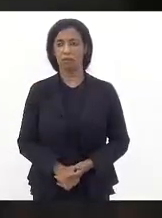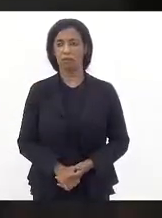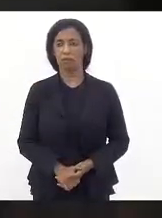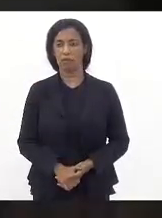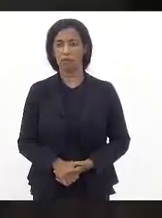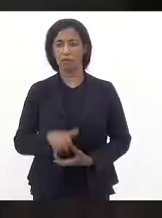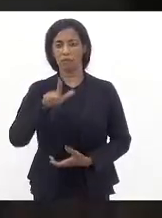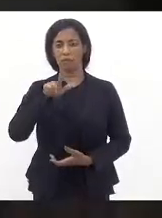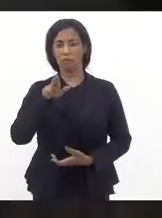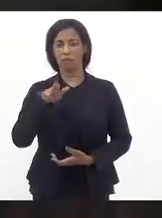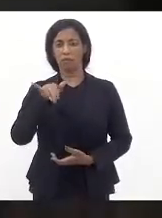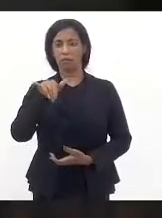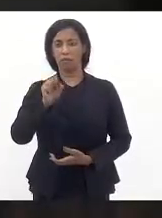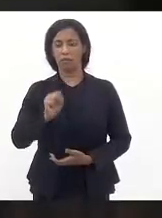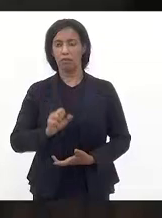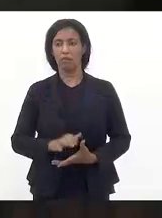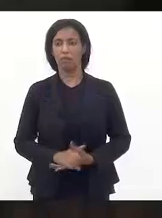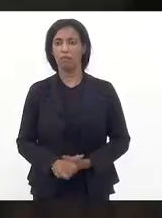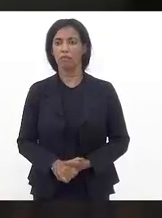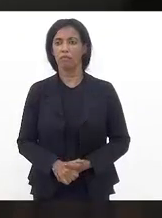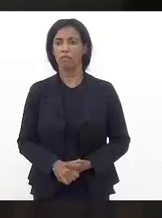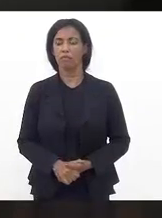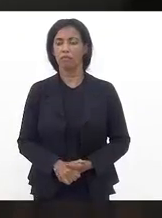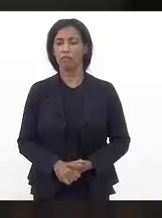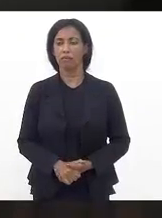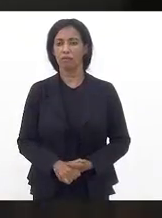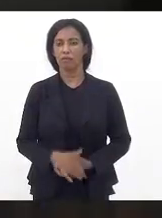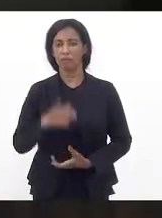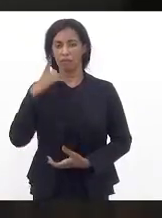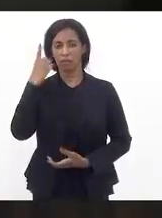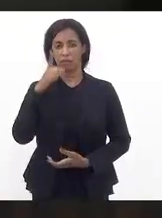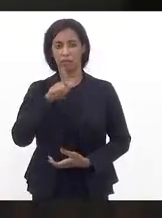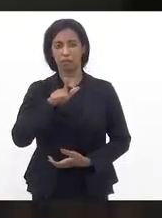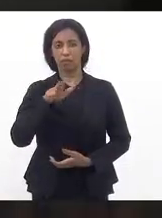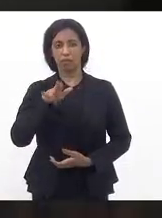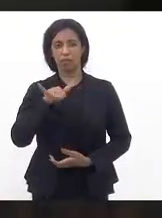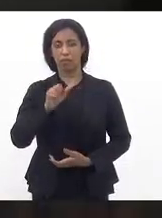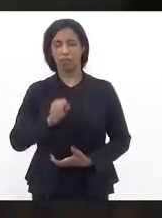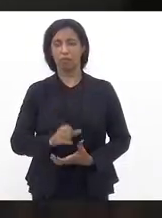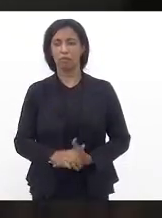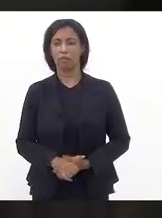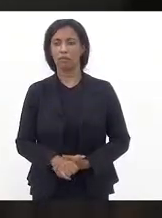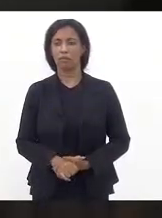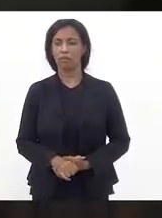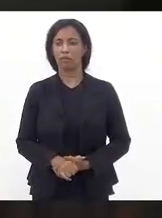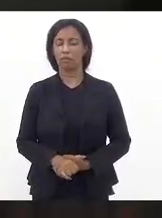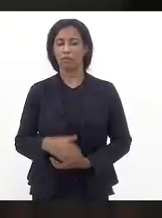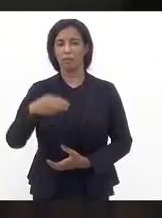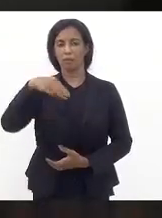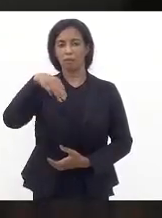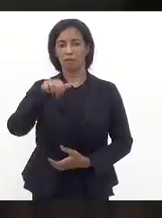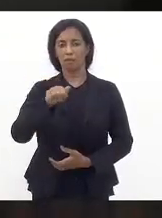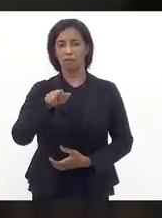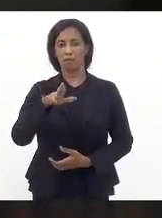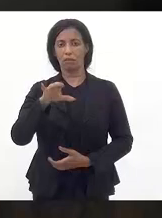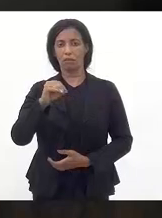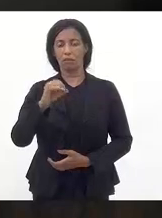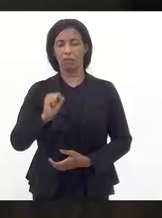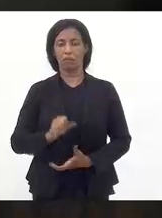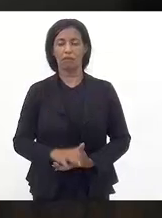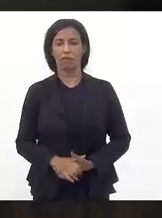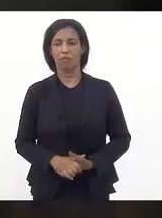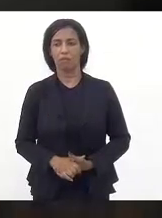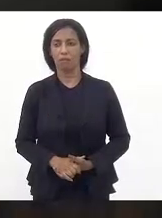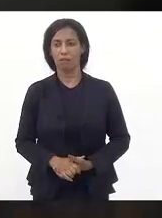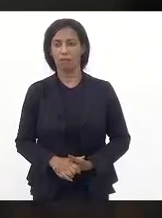Deputado Luiz Martins Deputado Luiz Martins Deputado Marcos Abrahão